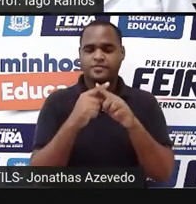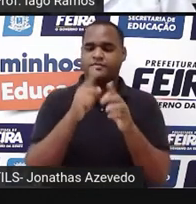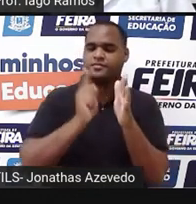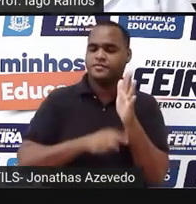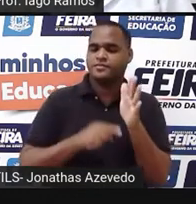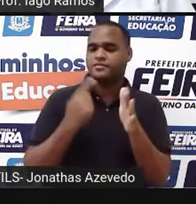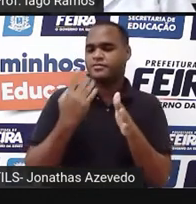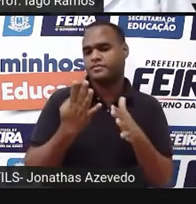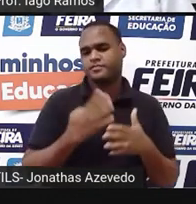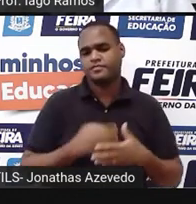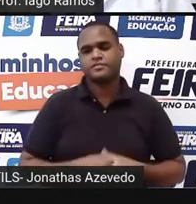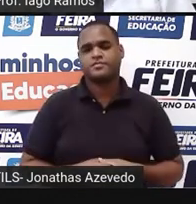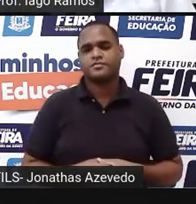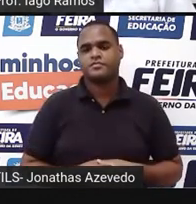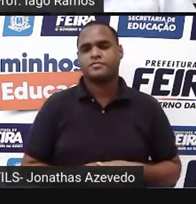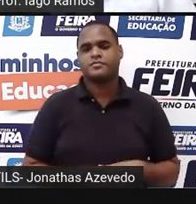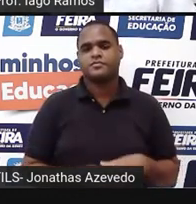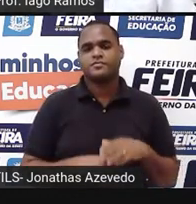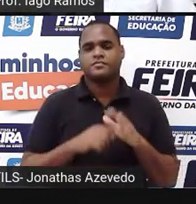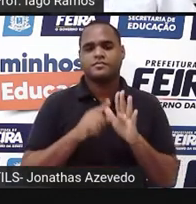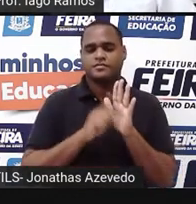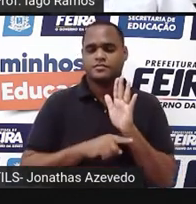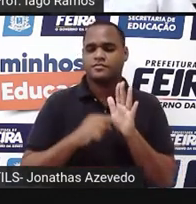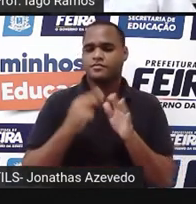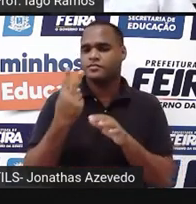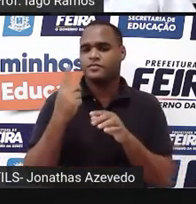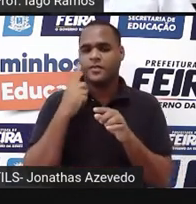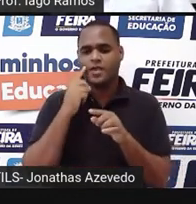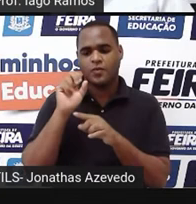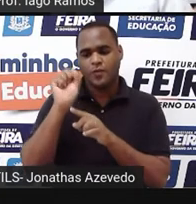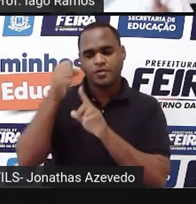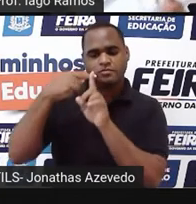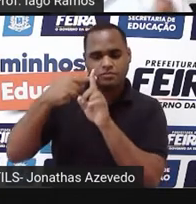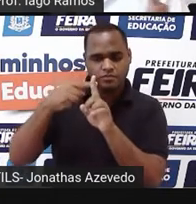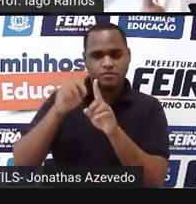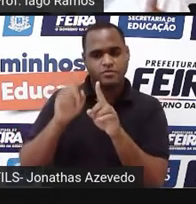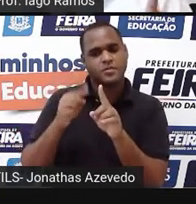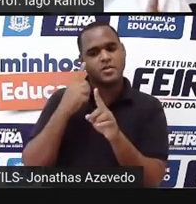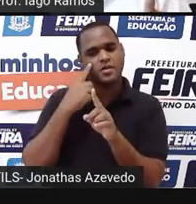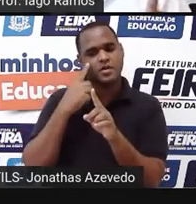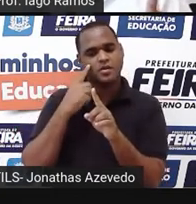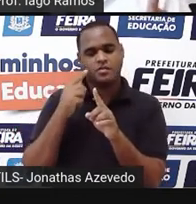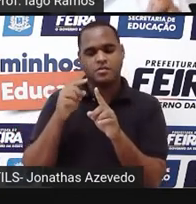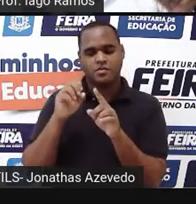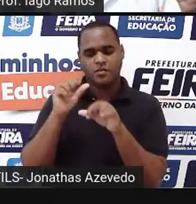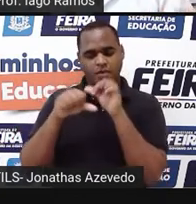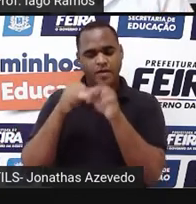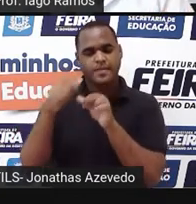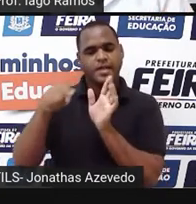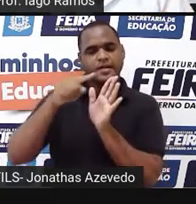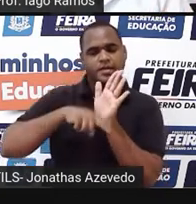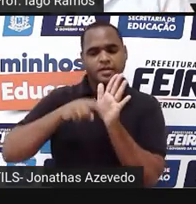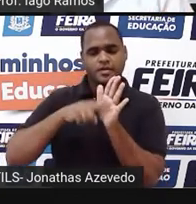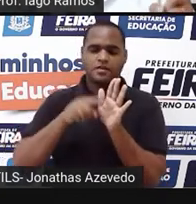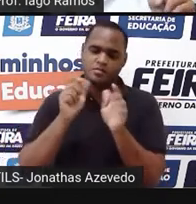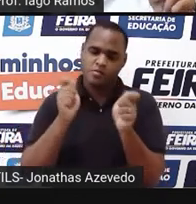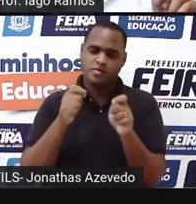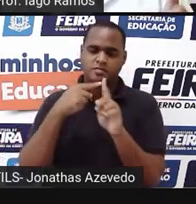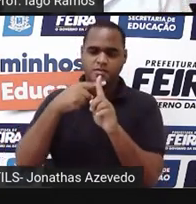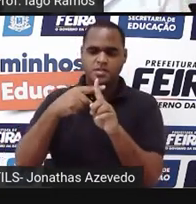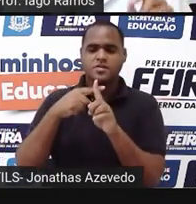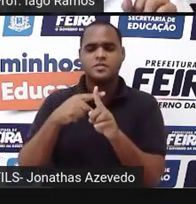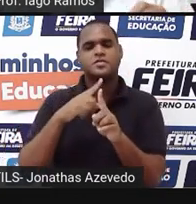vezes menos 2, que dá 8, positivo, tá bom? Quando multiplica dois números negativos, dá positivo.